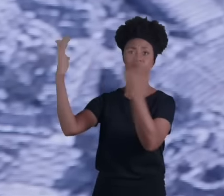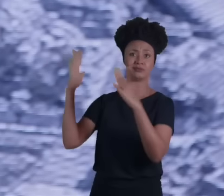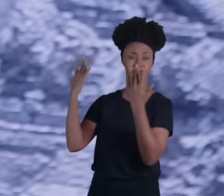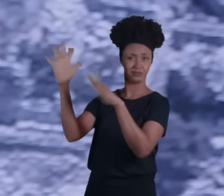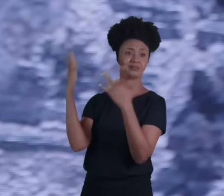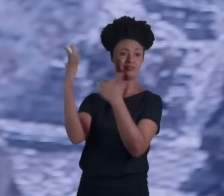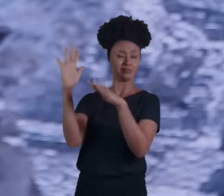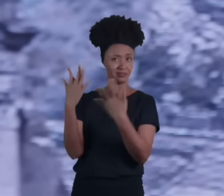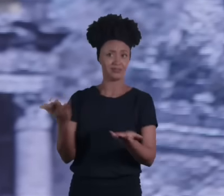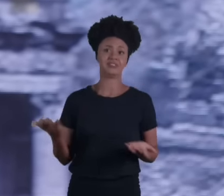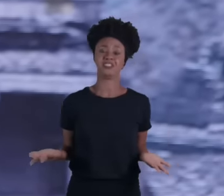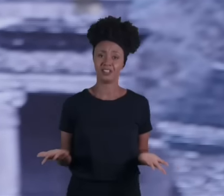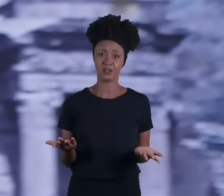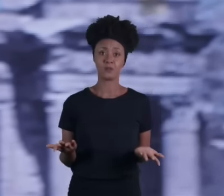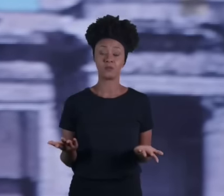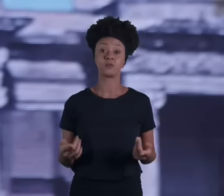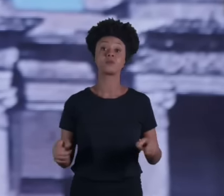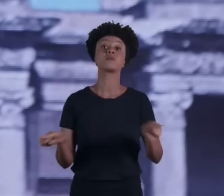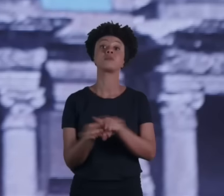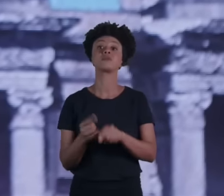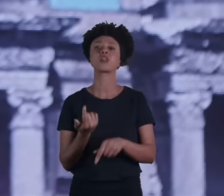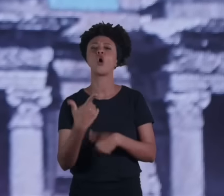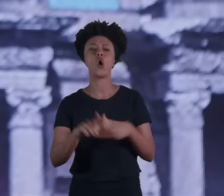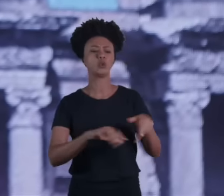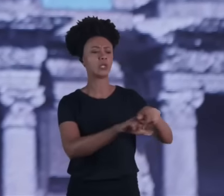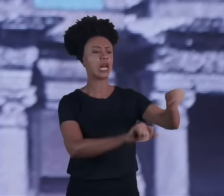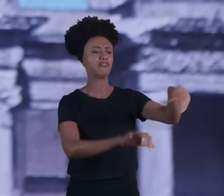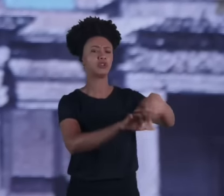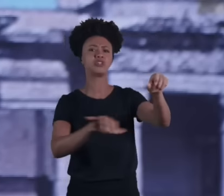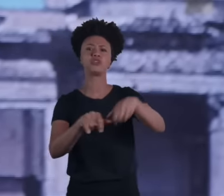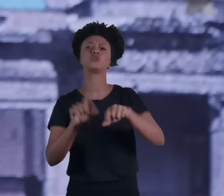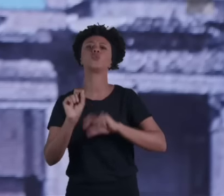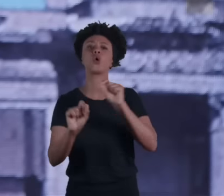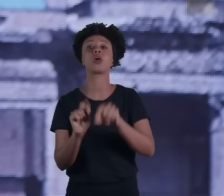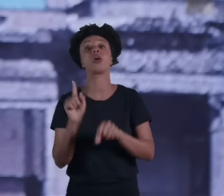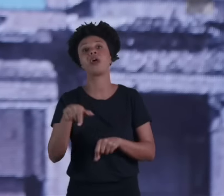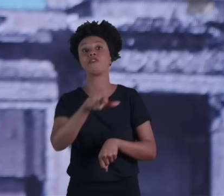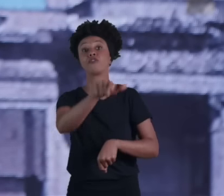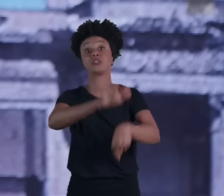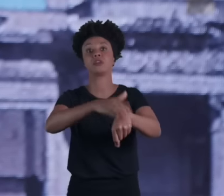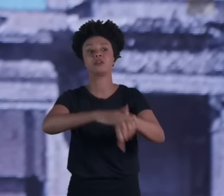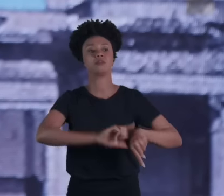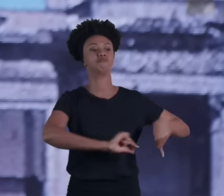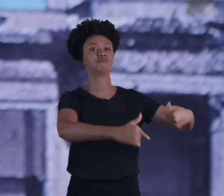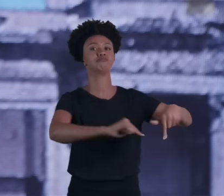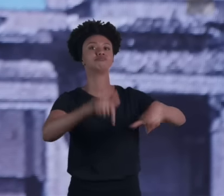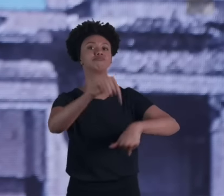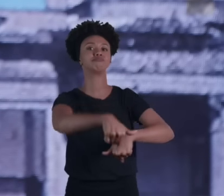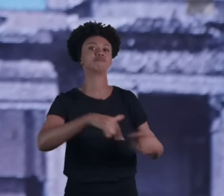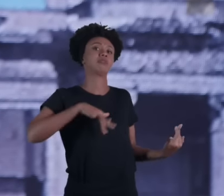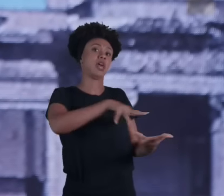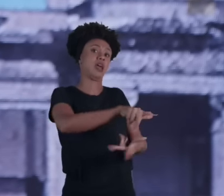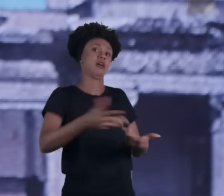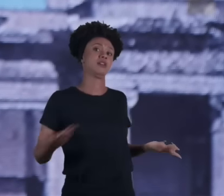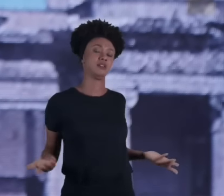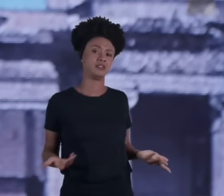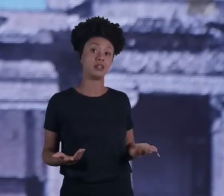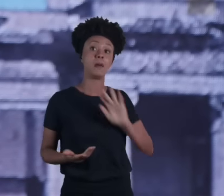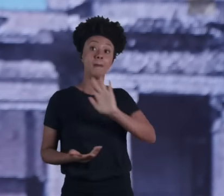E os outros livros são os livros das obras. Mas a verdade, irmãos, é que tudo